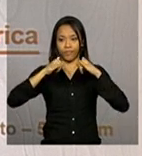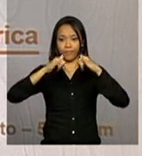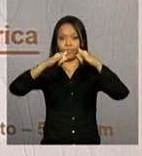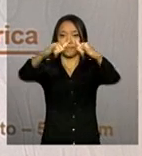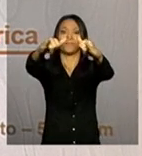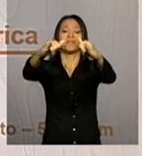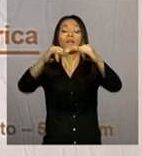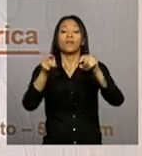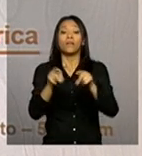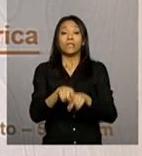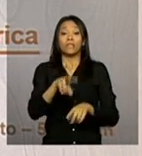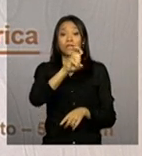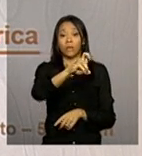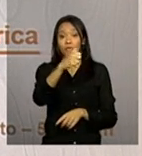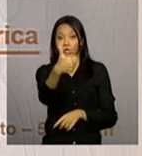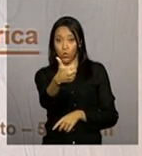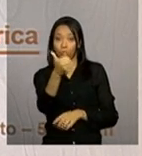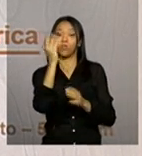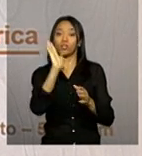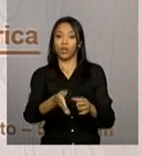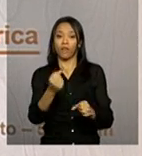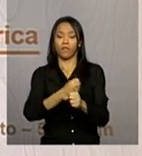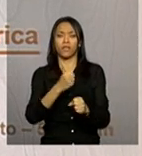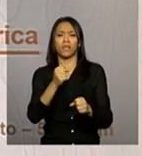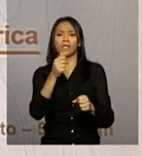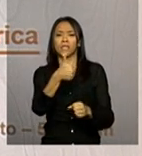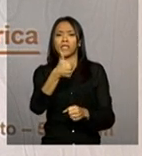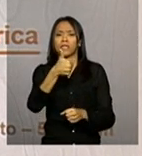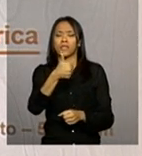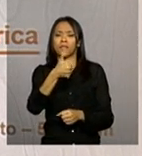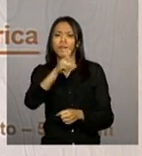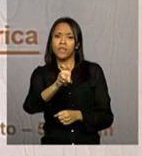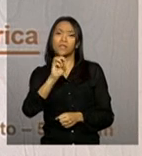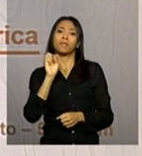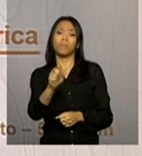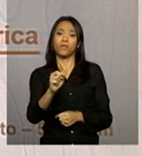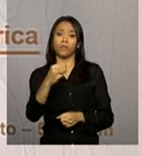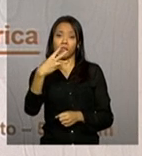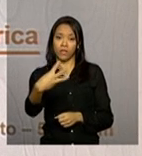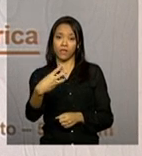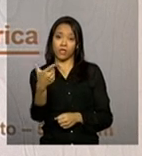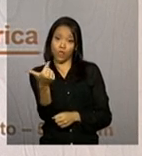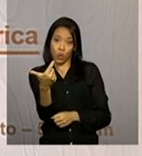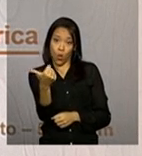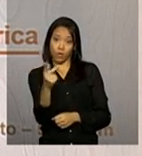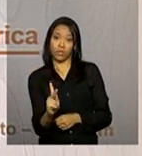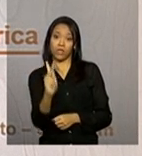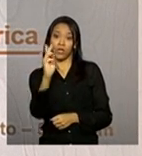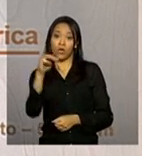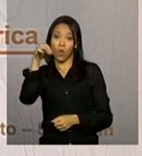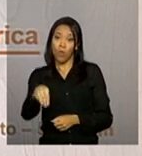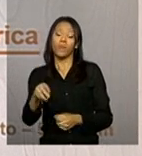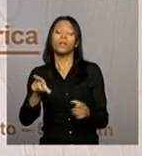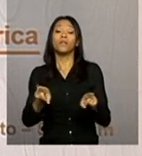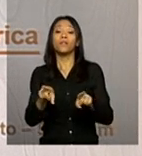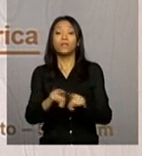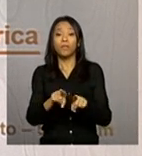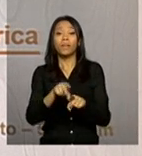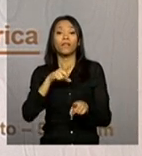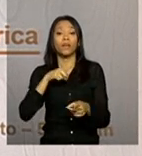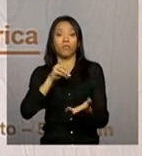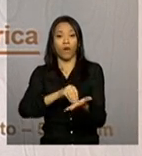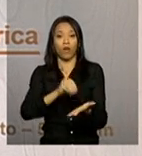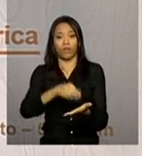51 linhas de transmissão, num total de 15.312 quilômetros, e temos outras 29 em andamento, que